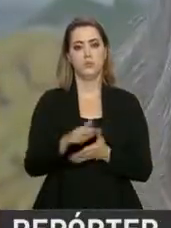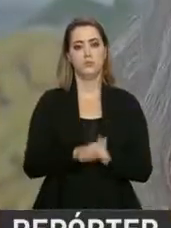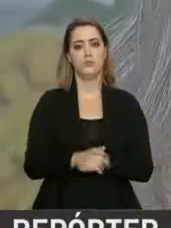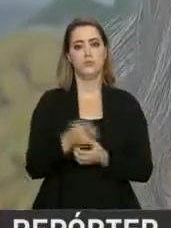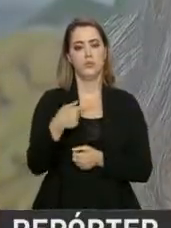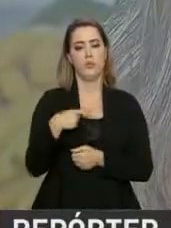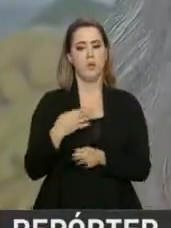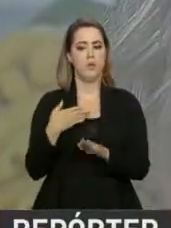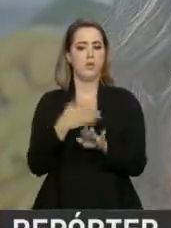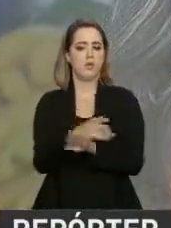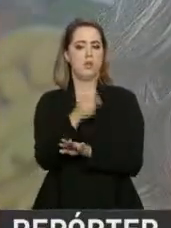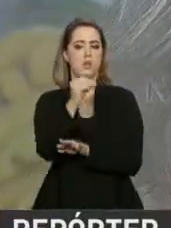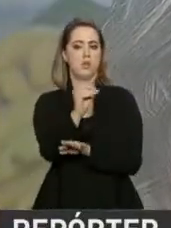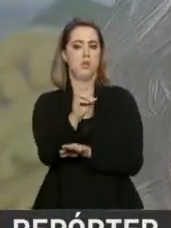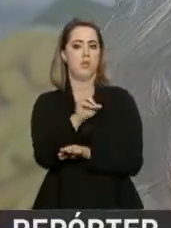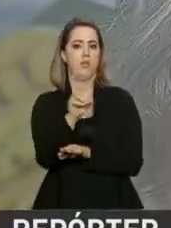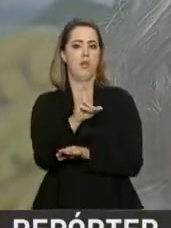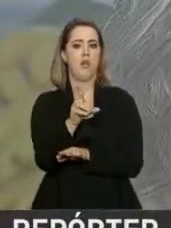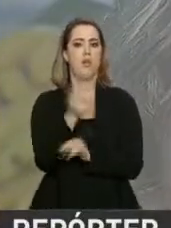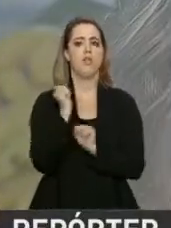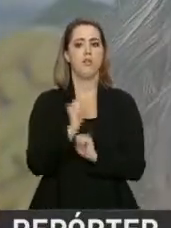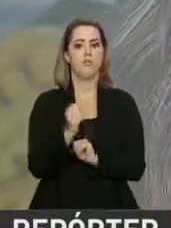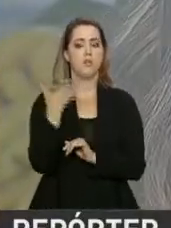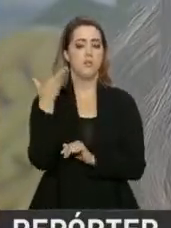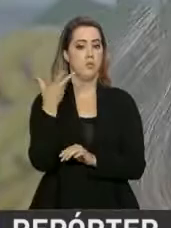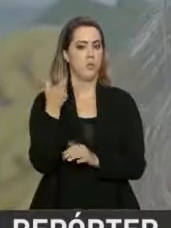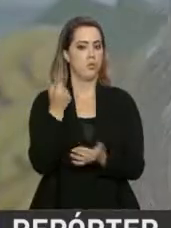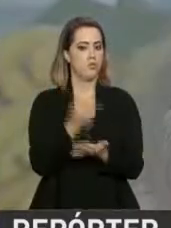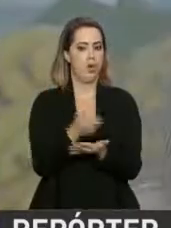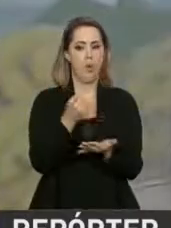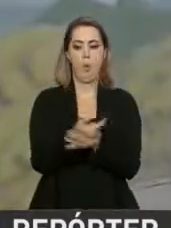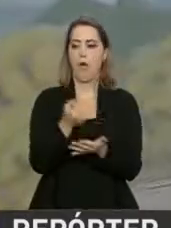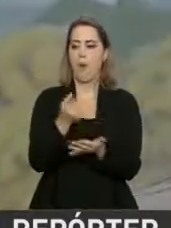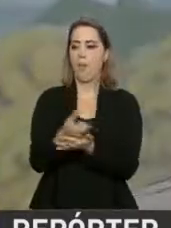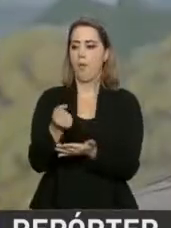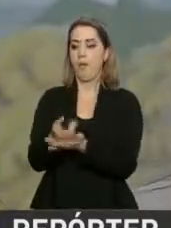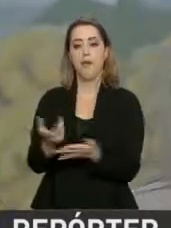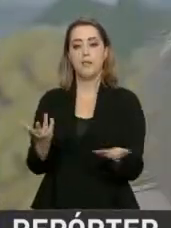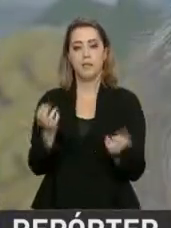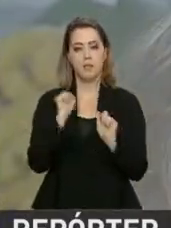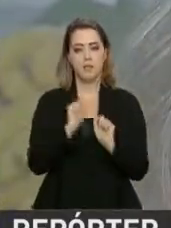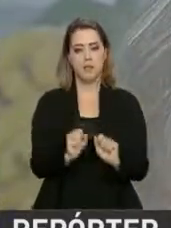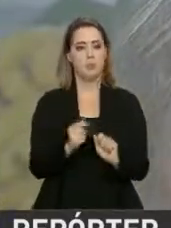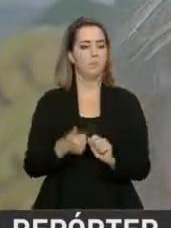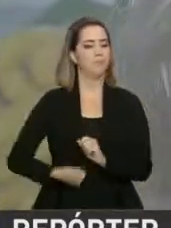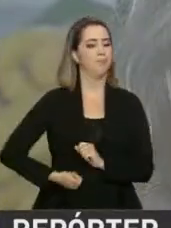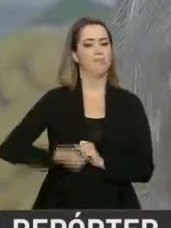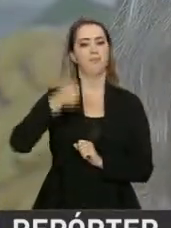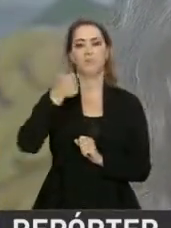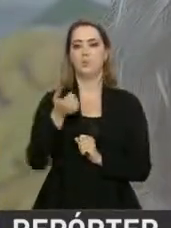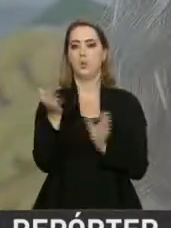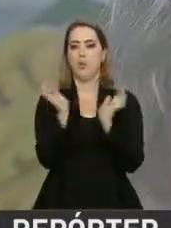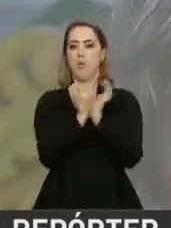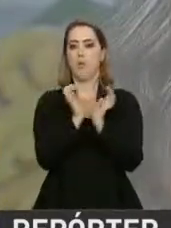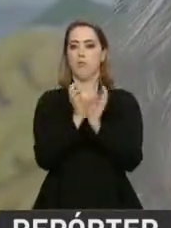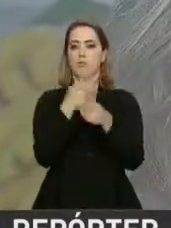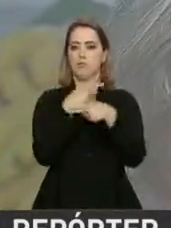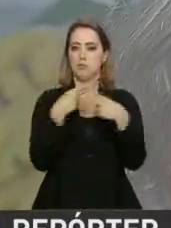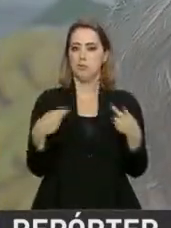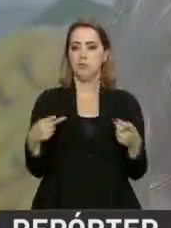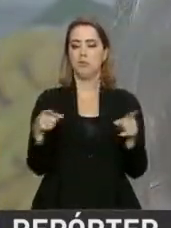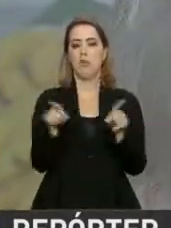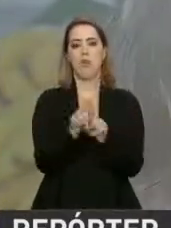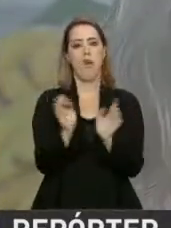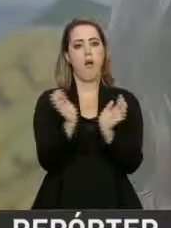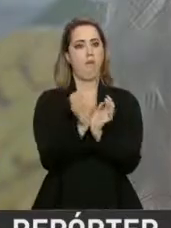50 reais no mercado você poder que leva bastante verdura né pra você fazer uma salada mas ficar fechada contra o mal faz